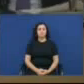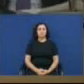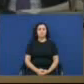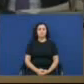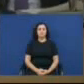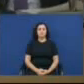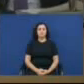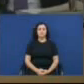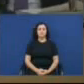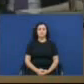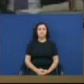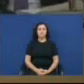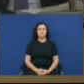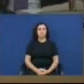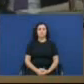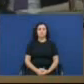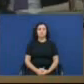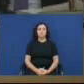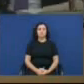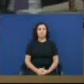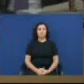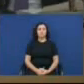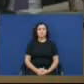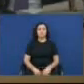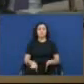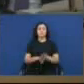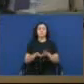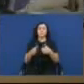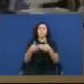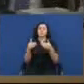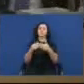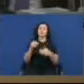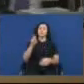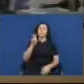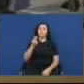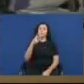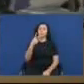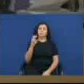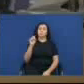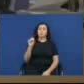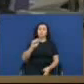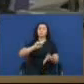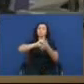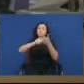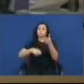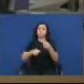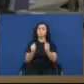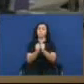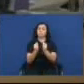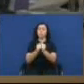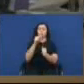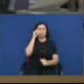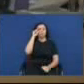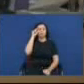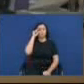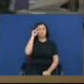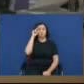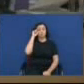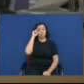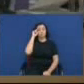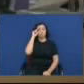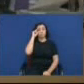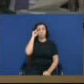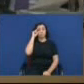executivo. Tem outro. Também o requerimento 528 será assinado pelo vereador Farizani.